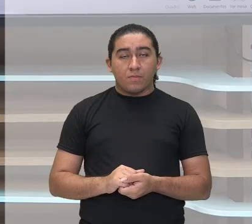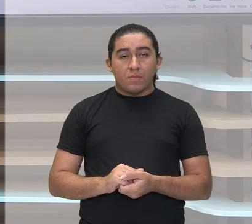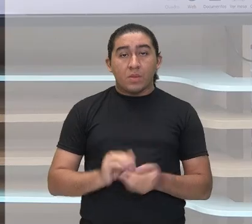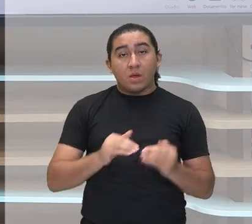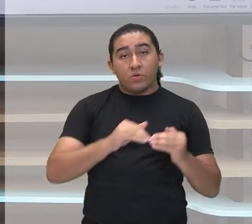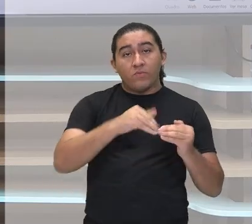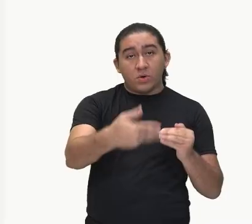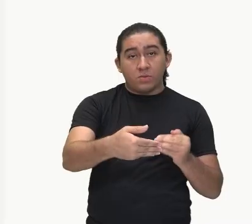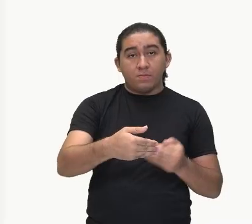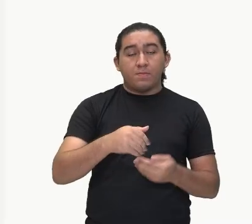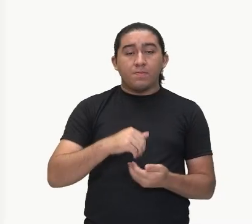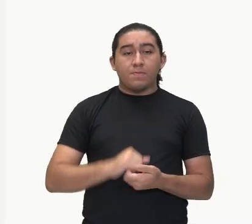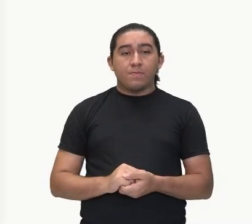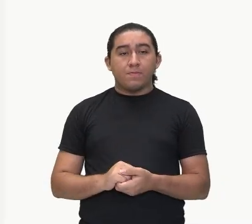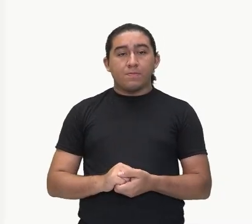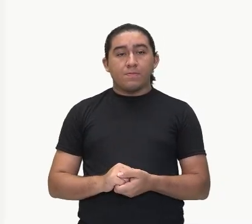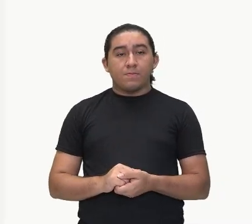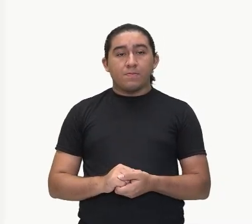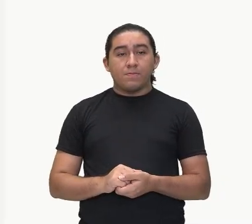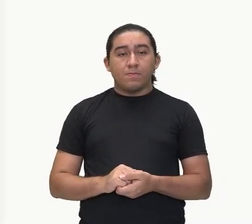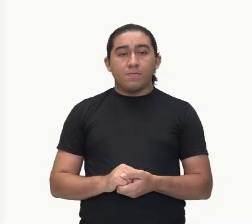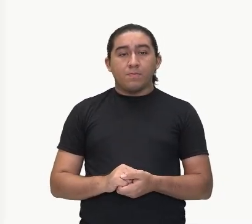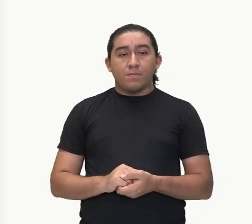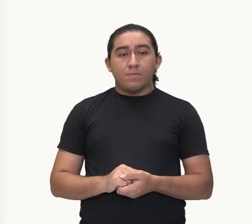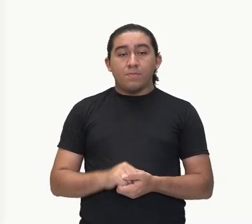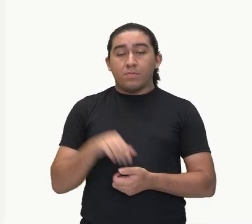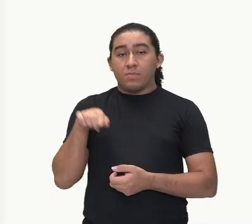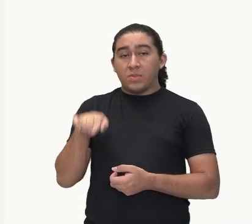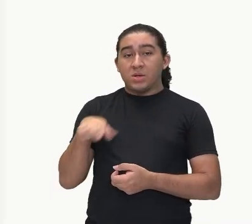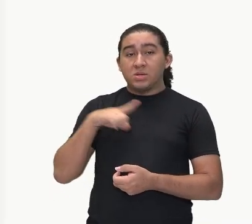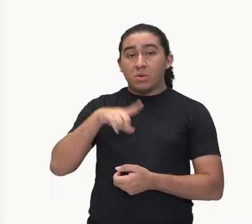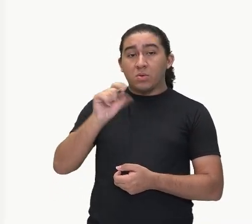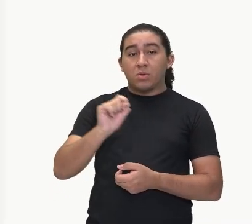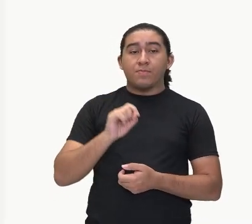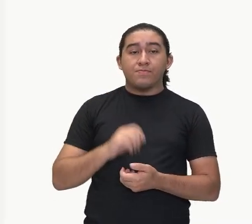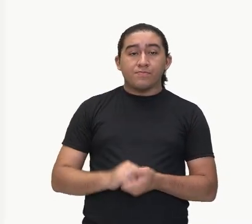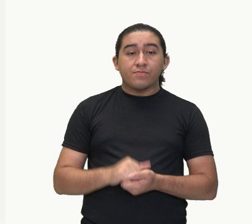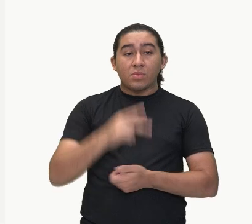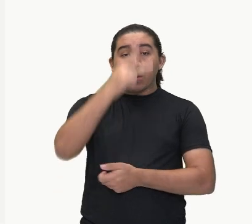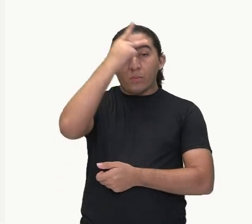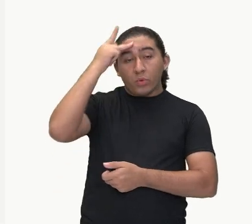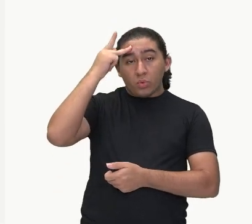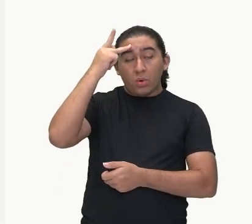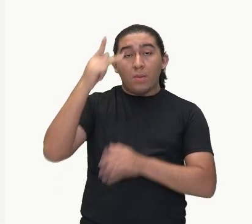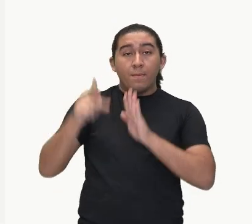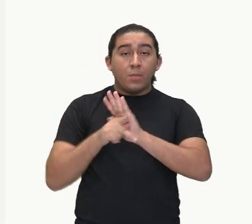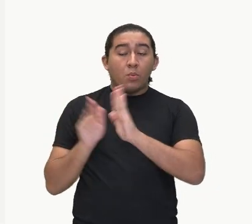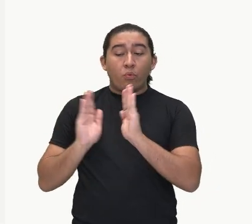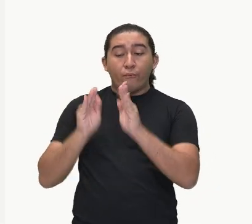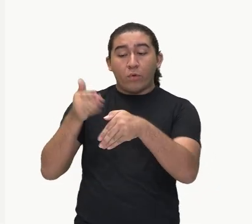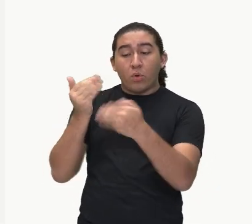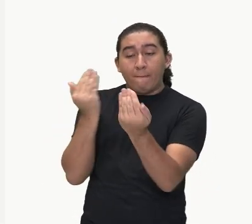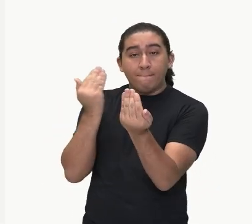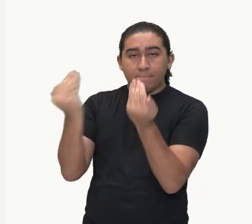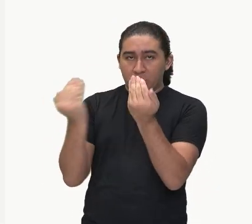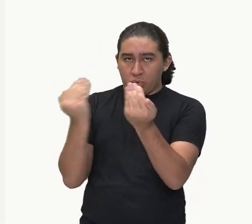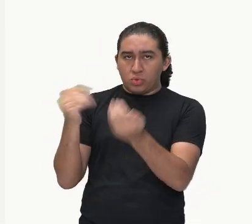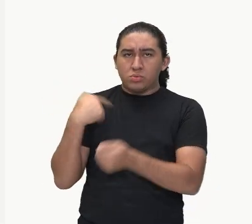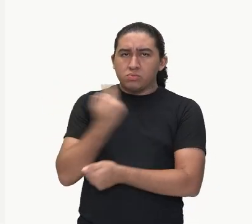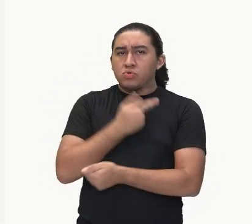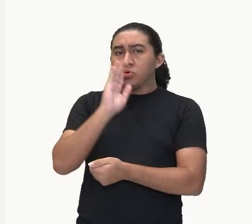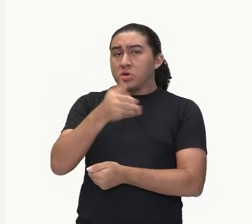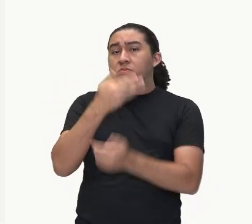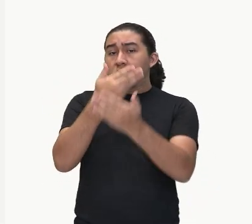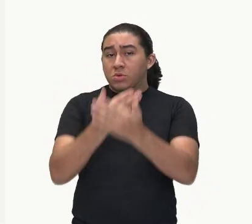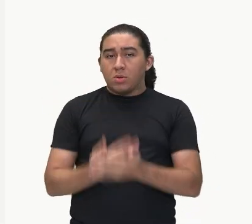externa dos fatos. No realismo, volta-se o indivíduo para a psicologia, né, que a gente já falou